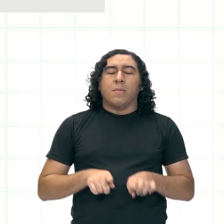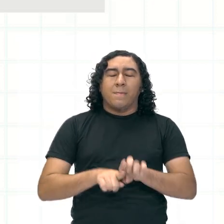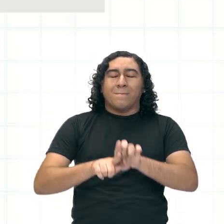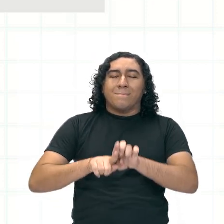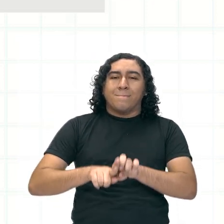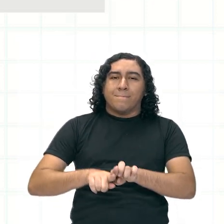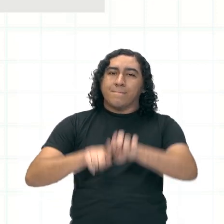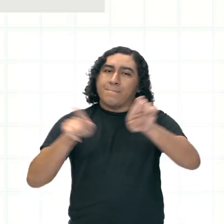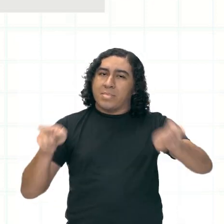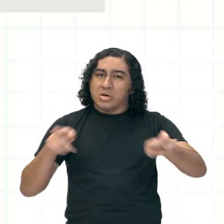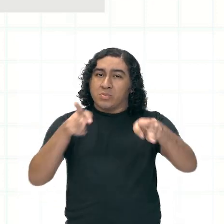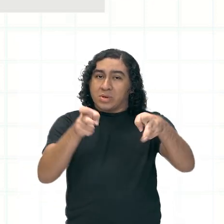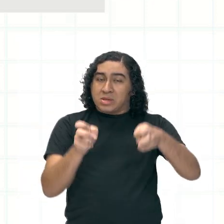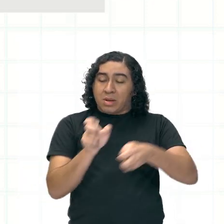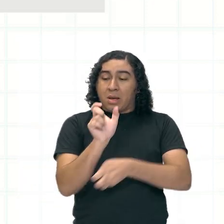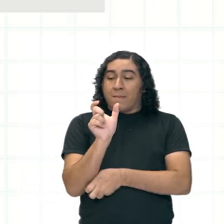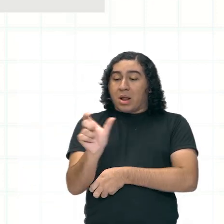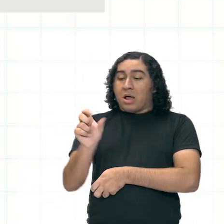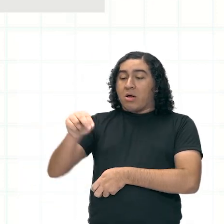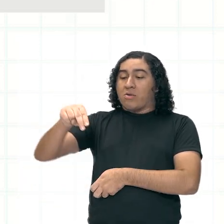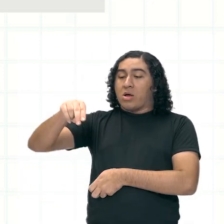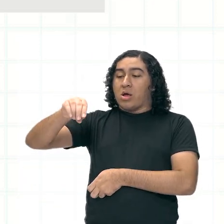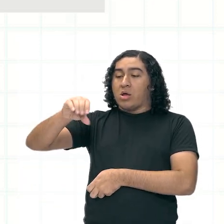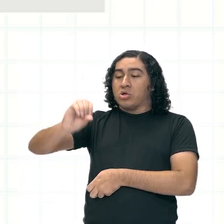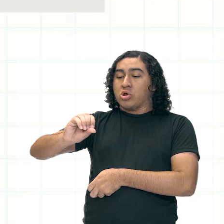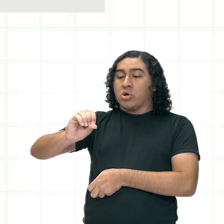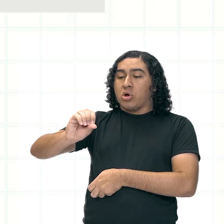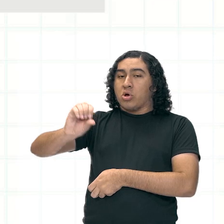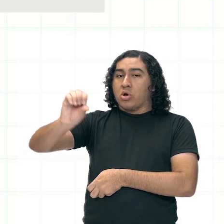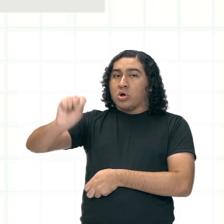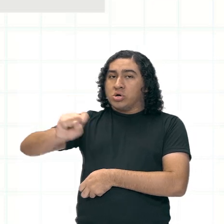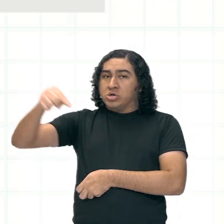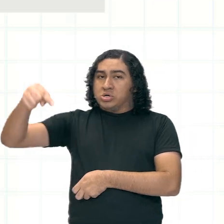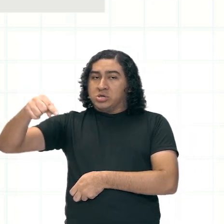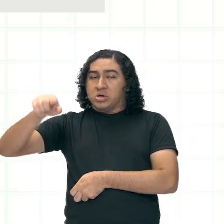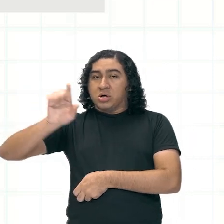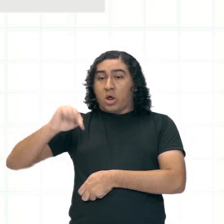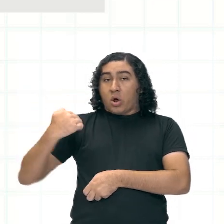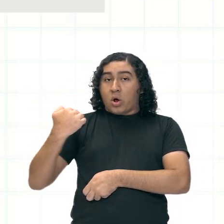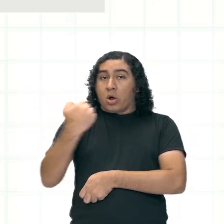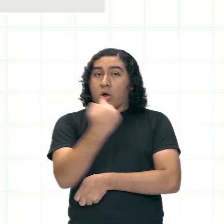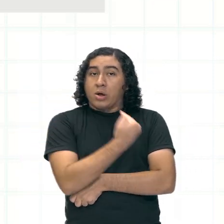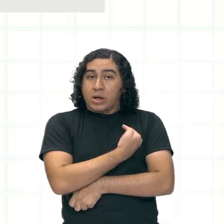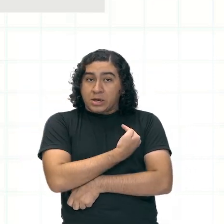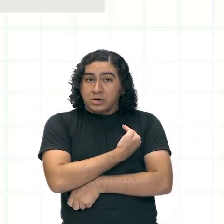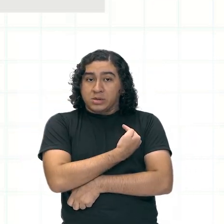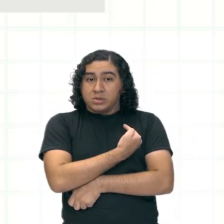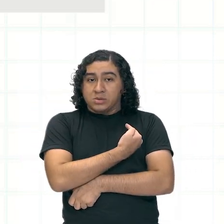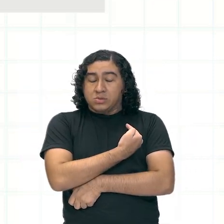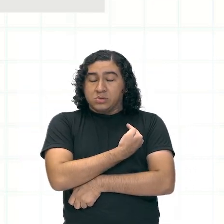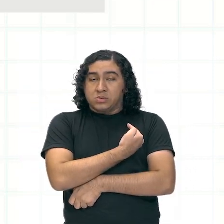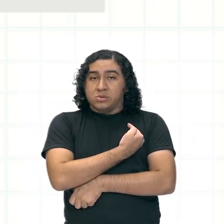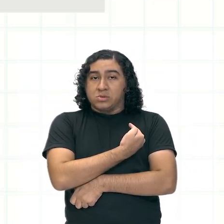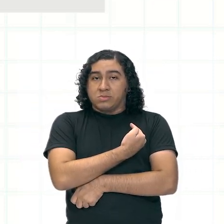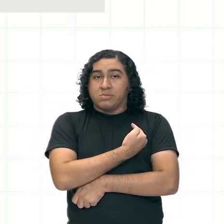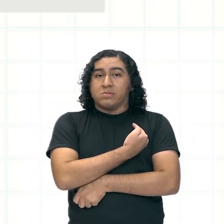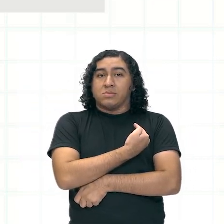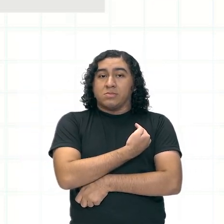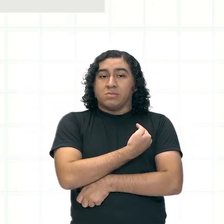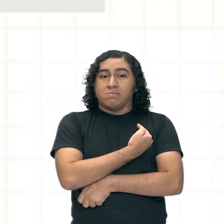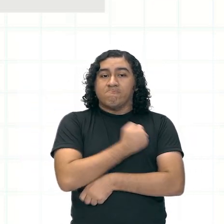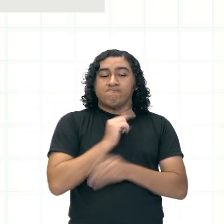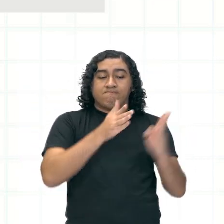nós, gente, ou a palavra eu e o fulano, esse enunciado aqui, que está nesta coluna que você